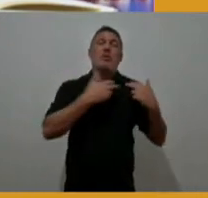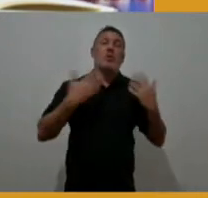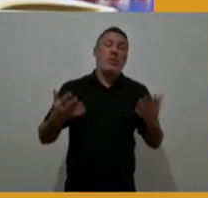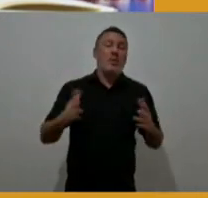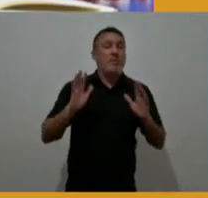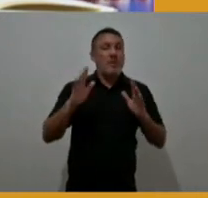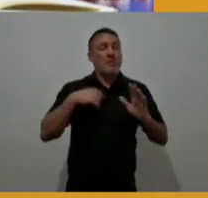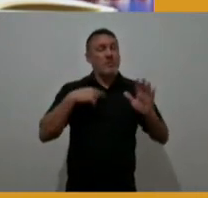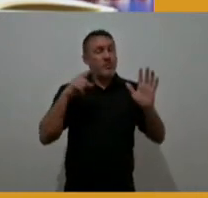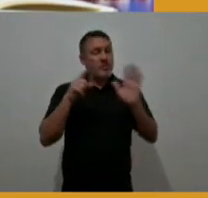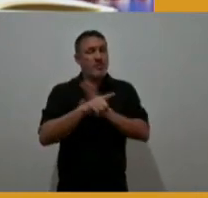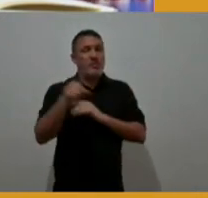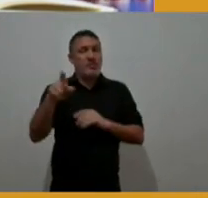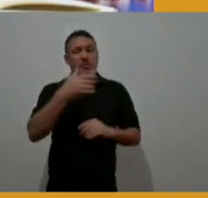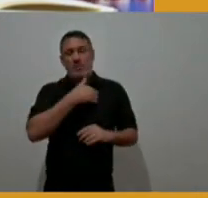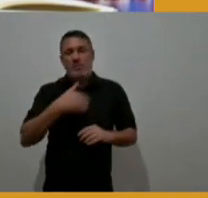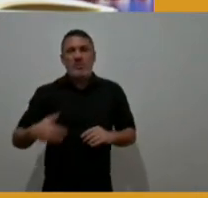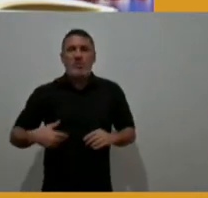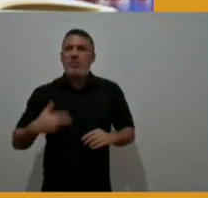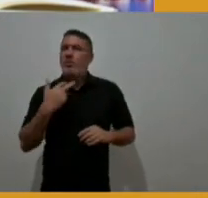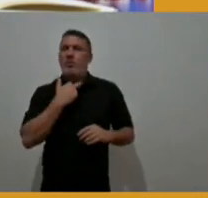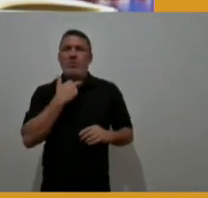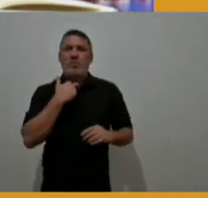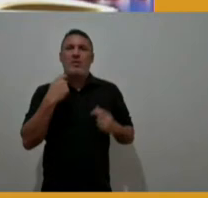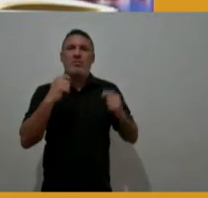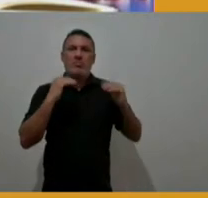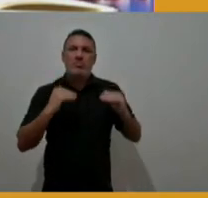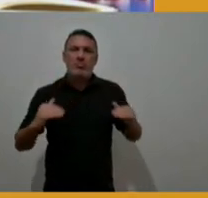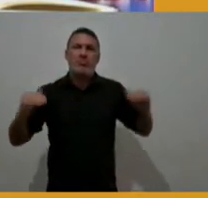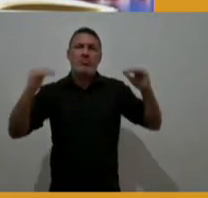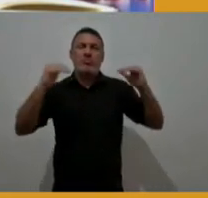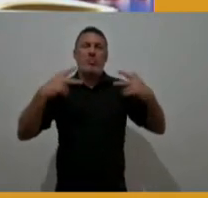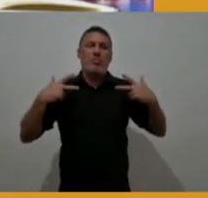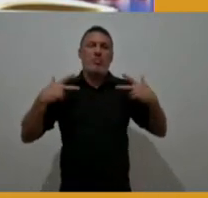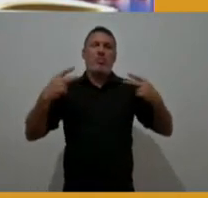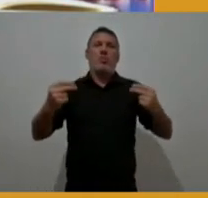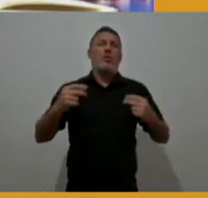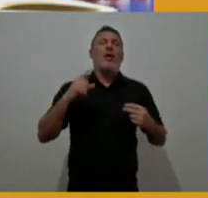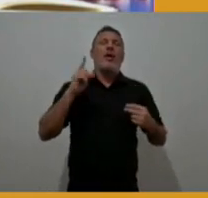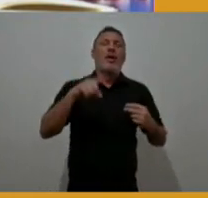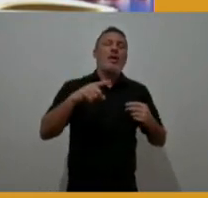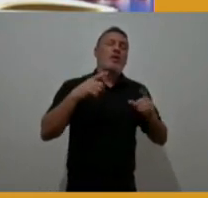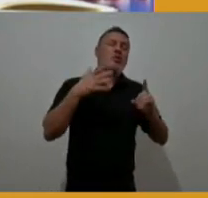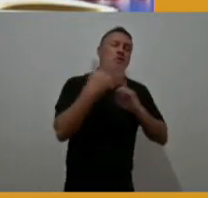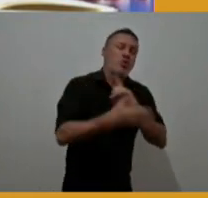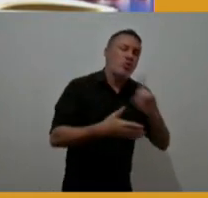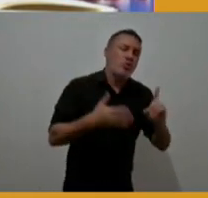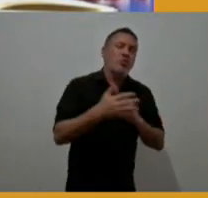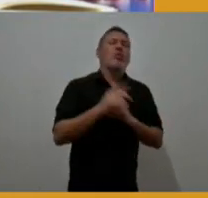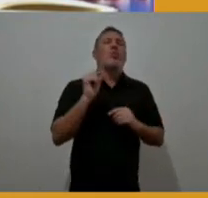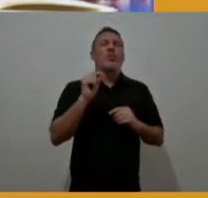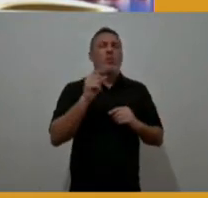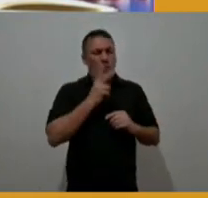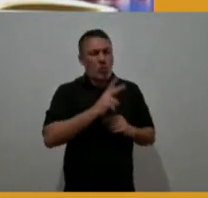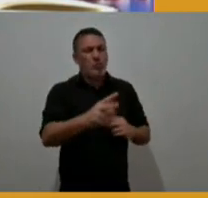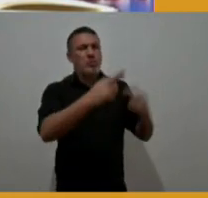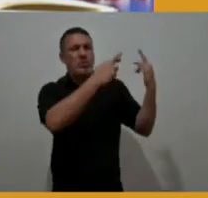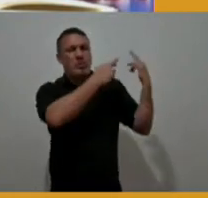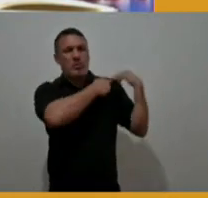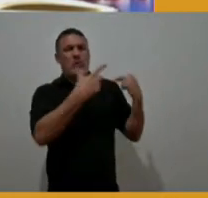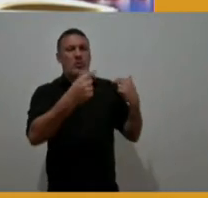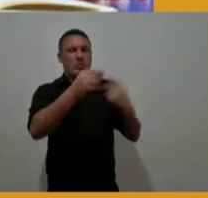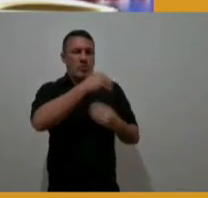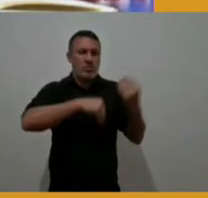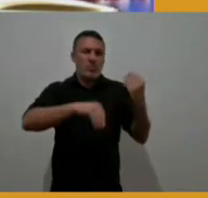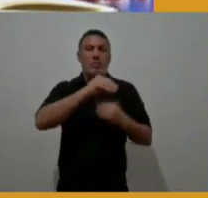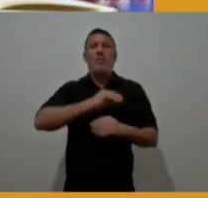essa pseudo-contradição. Ou seja, fazer um discurso e que se mantenha a responsabilidade fiscal, evidentemente, mas não